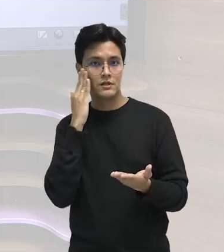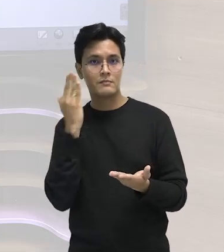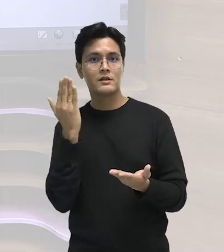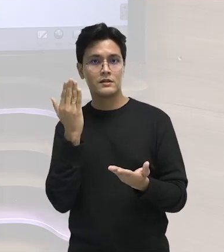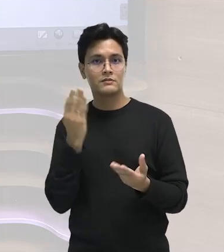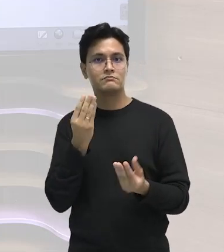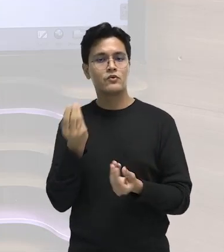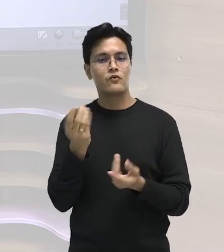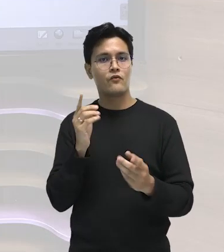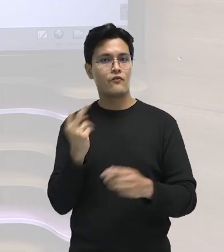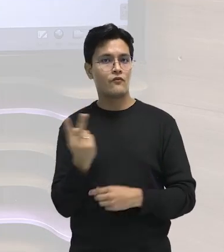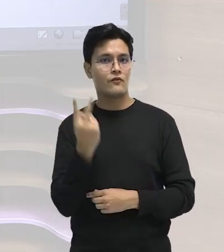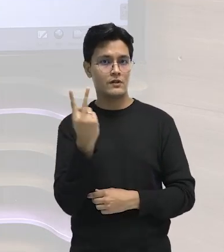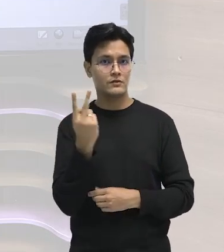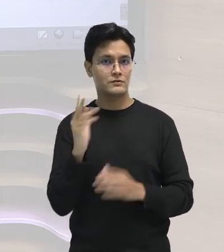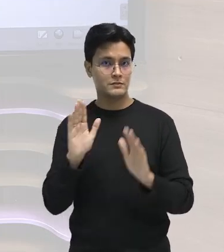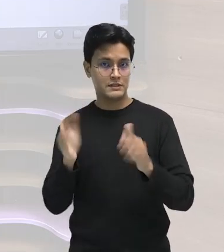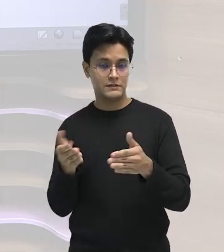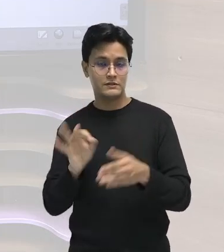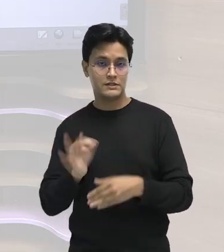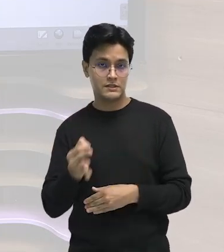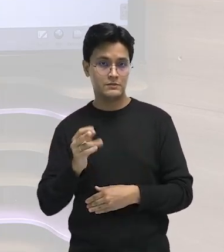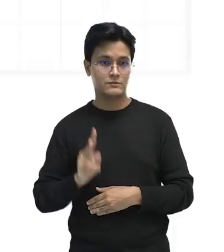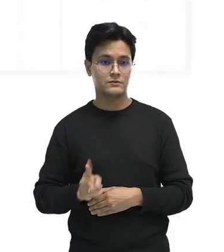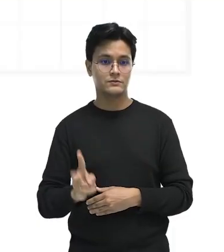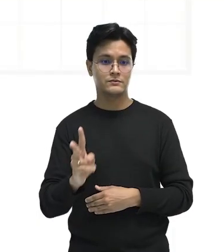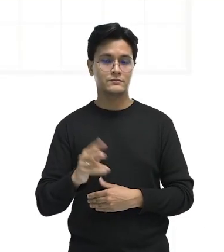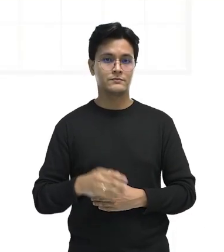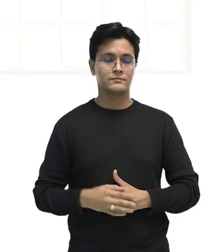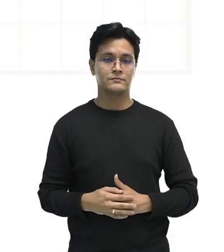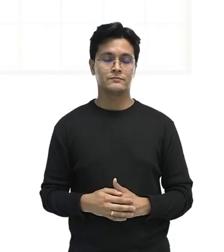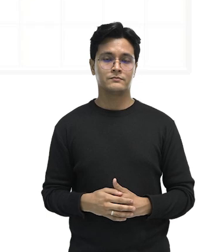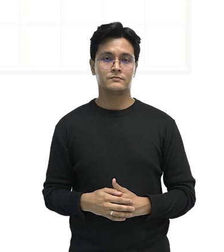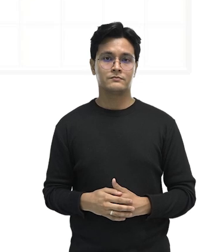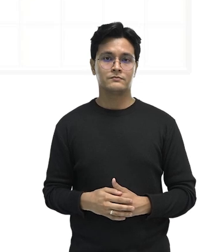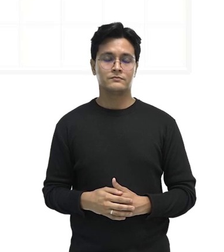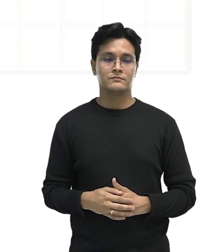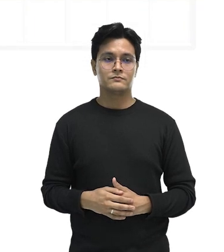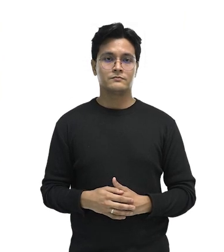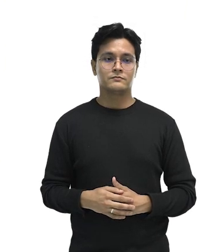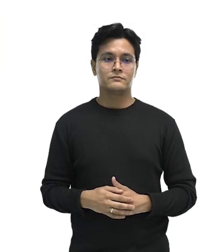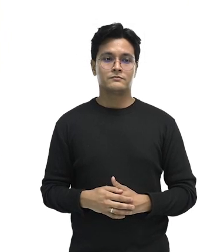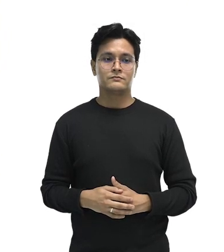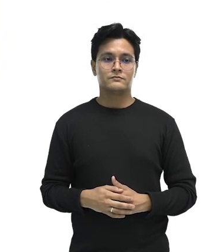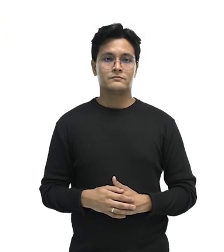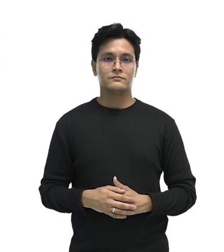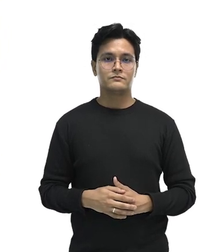para chegar nesse valor, tá bom? Vamos lá continuar então. Veja,